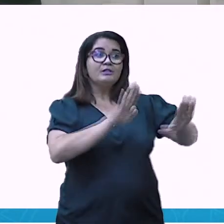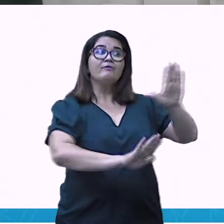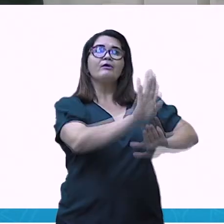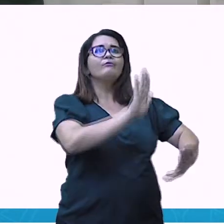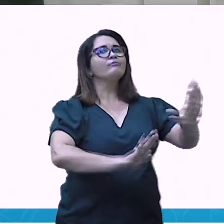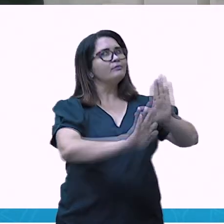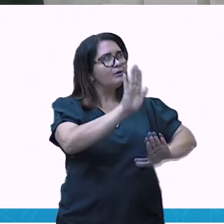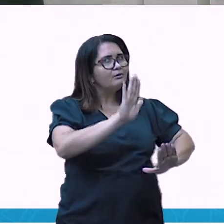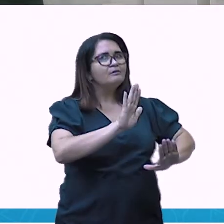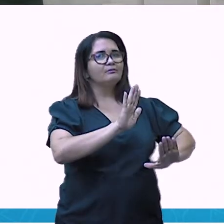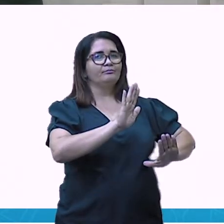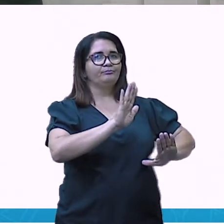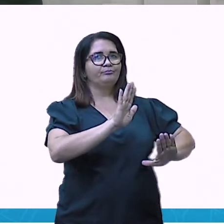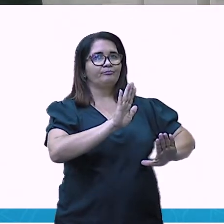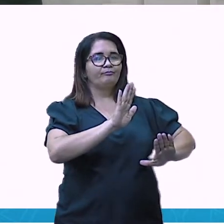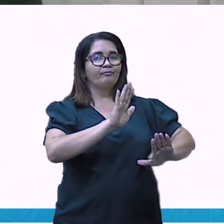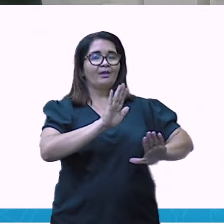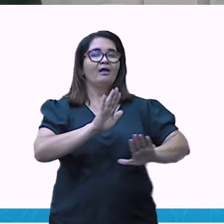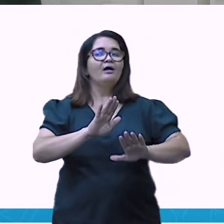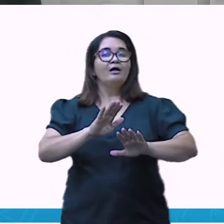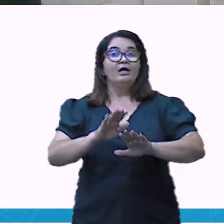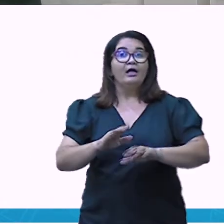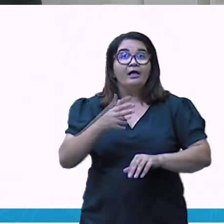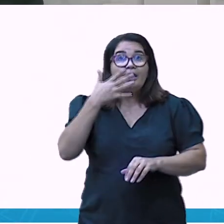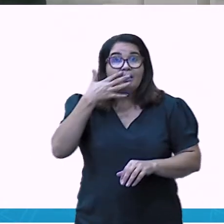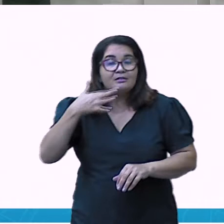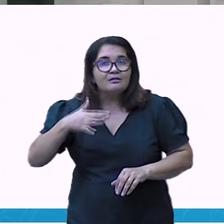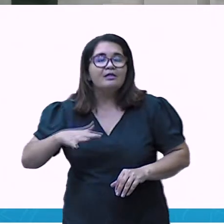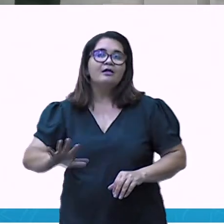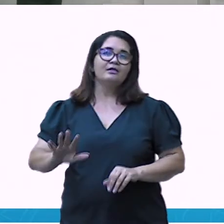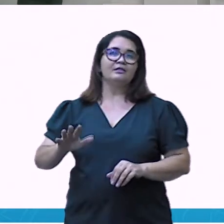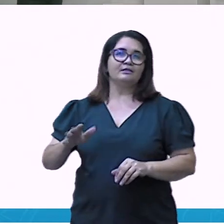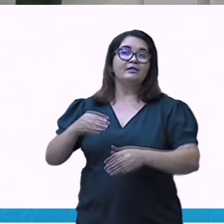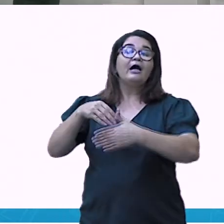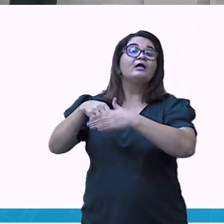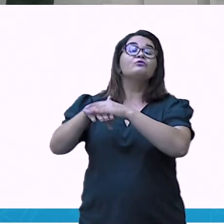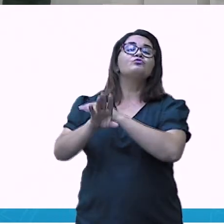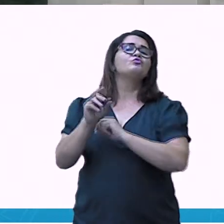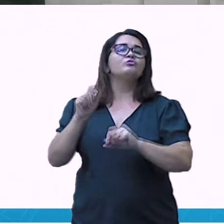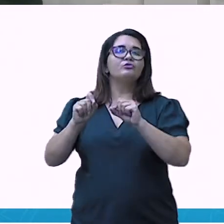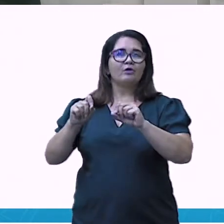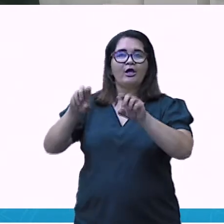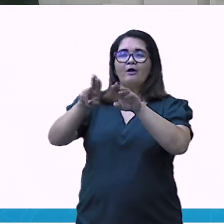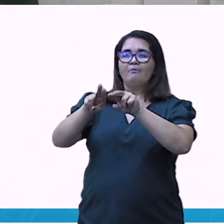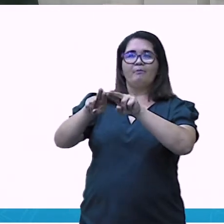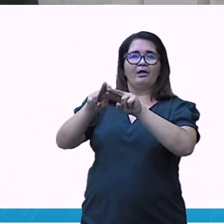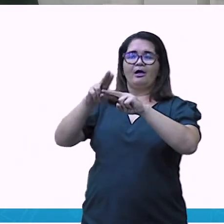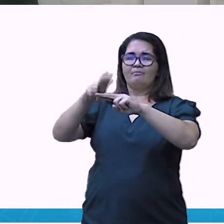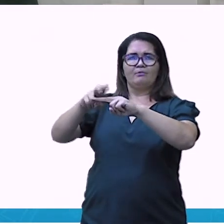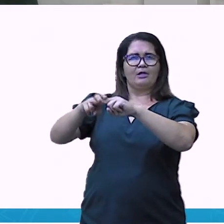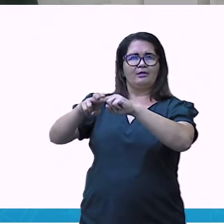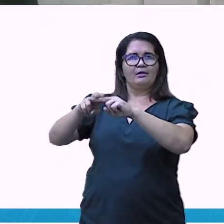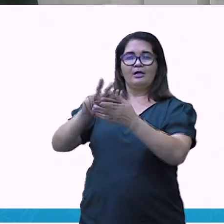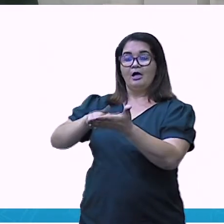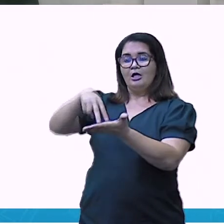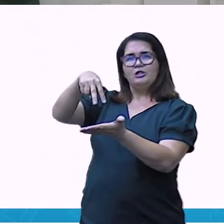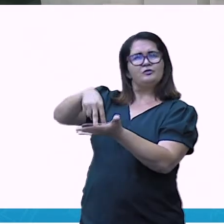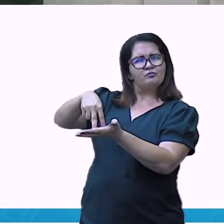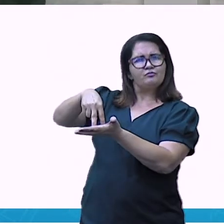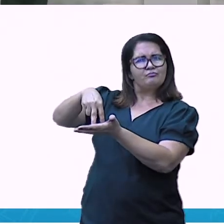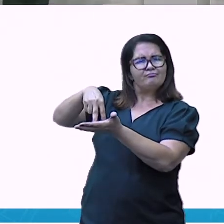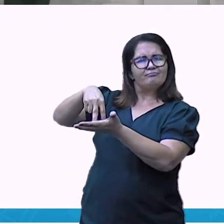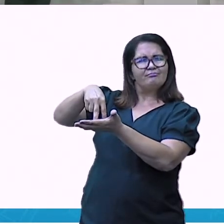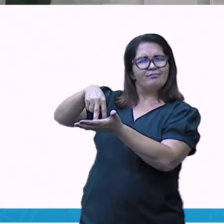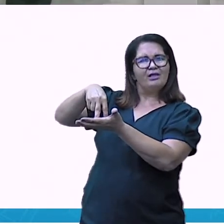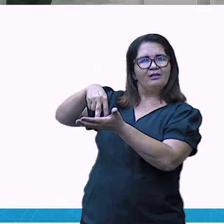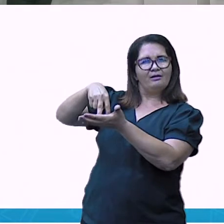tentando alcançá-la, tá? E ainda tem um acréscimo da panela que está no fogo ali. Observe. Então, aqui